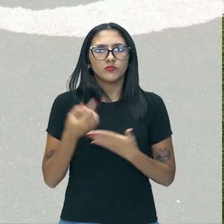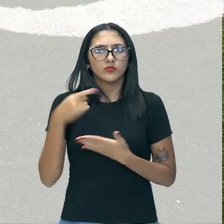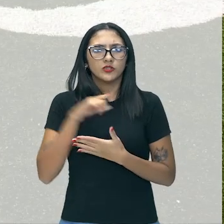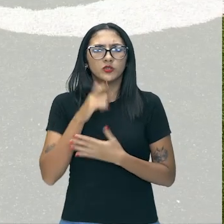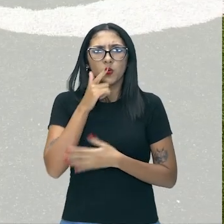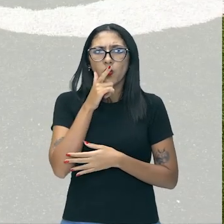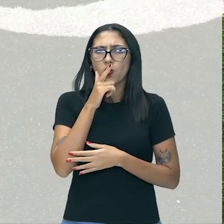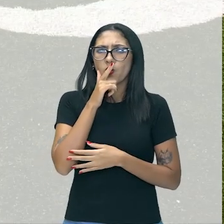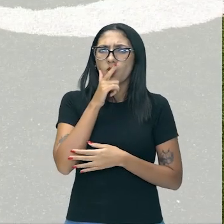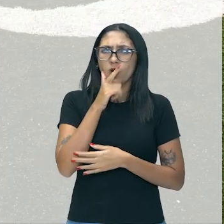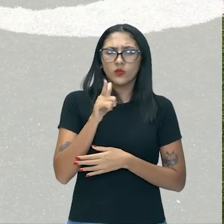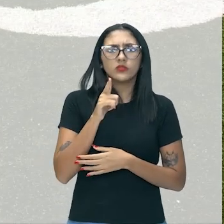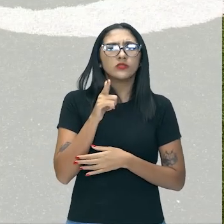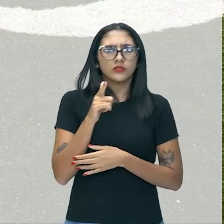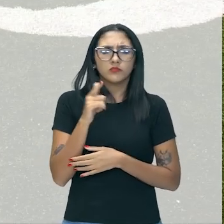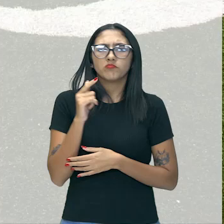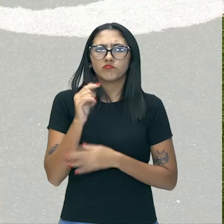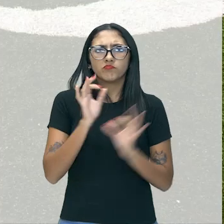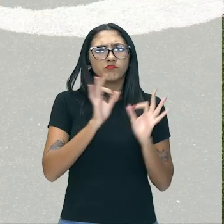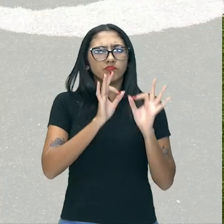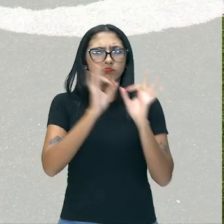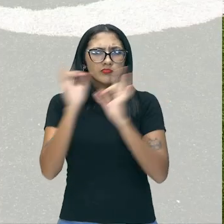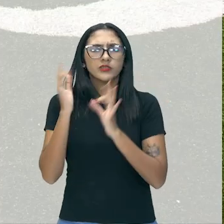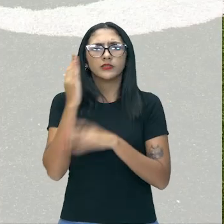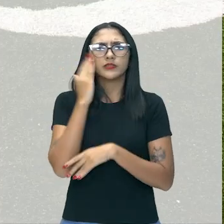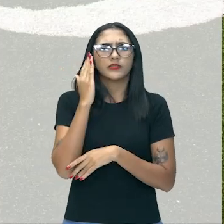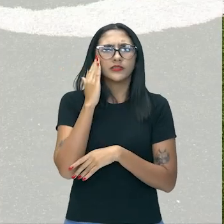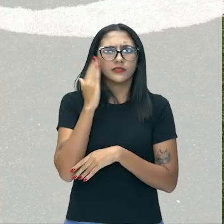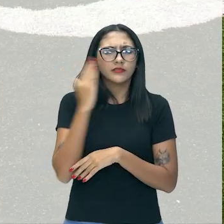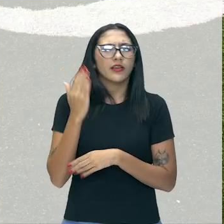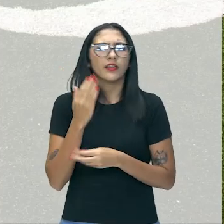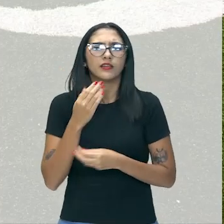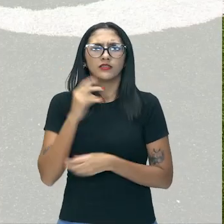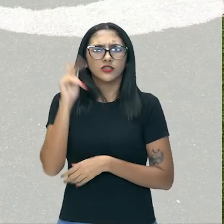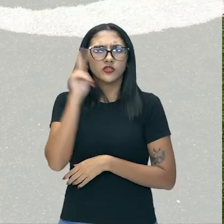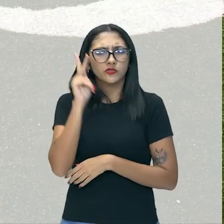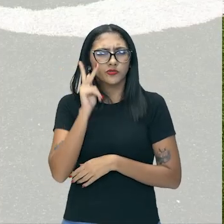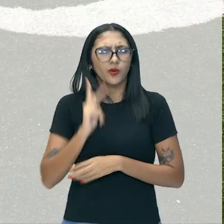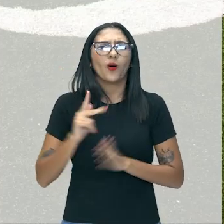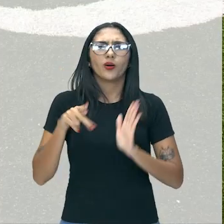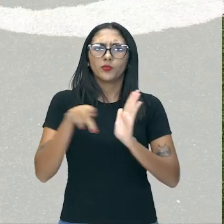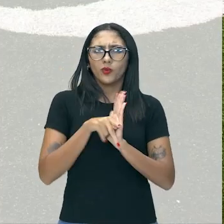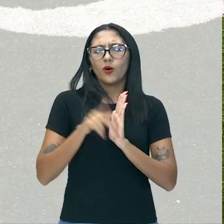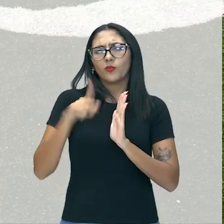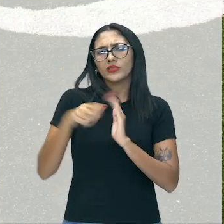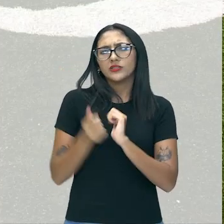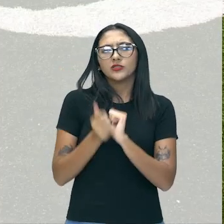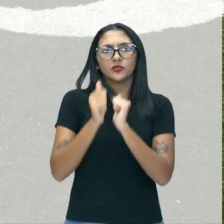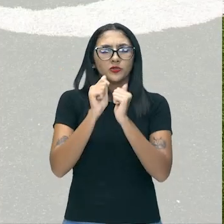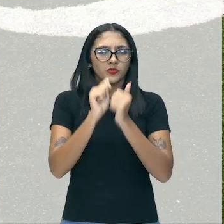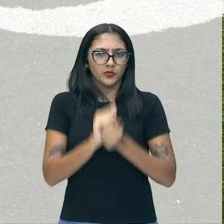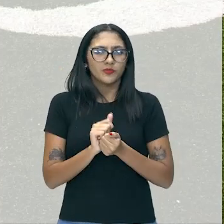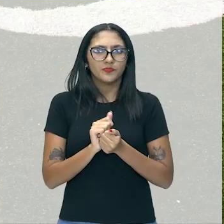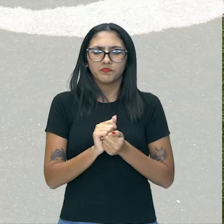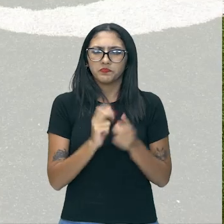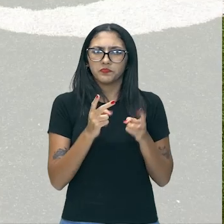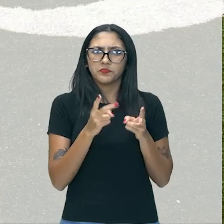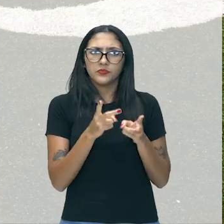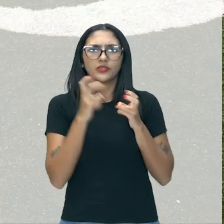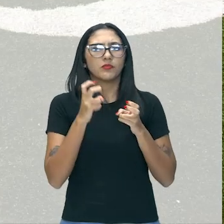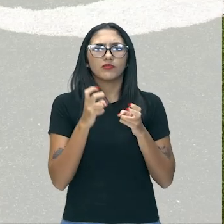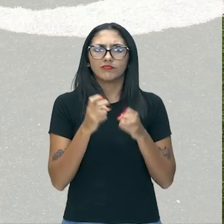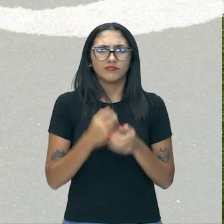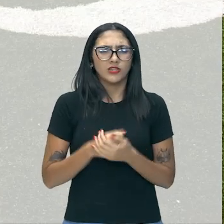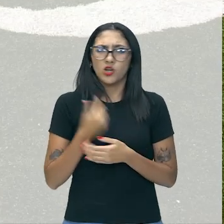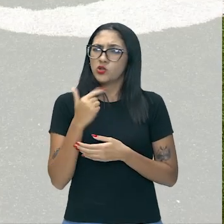como é que surgiu a história, né, do futebol americano. Vocês já deu para perceber que não é nada